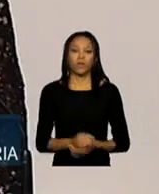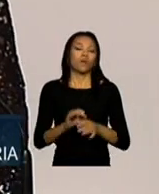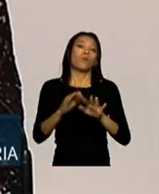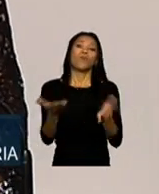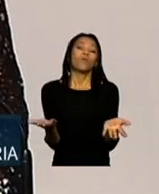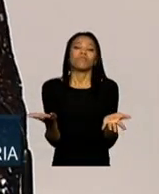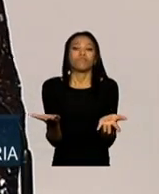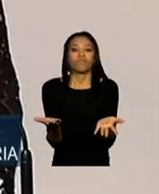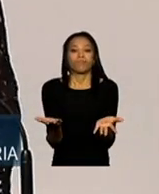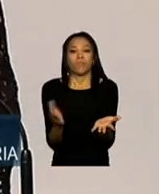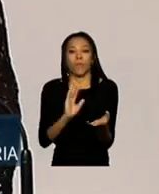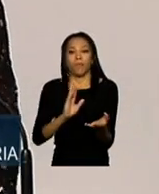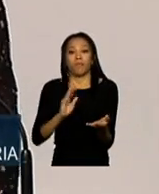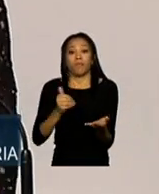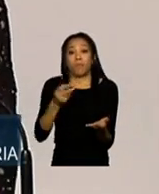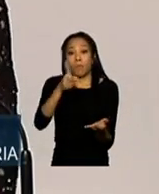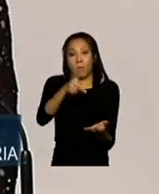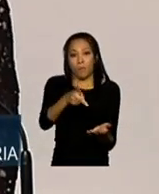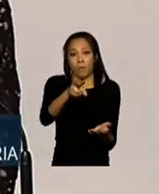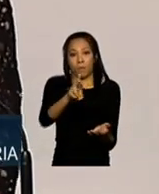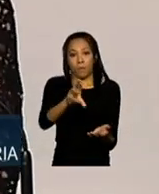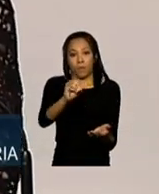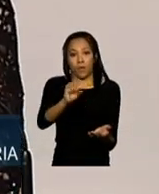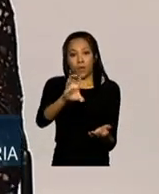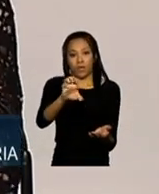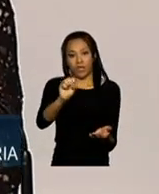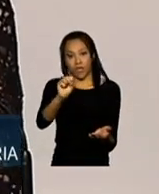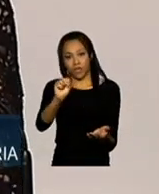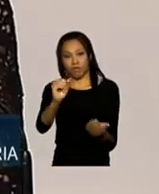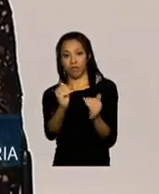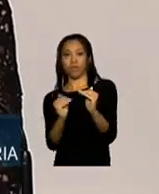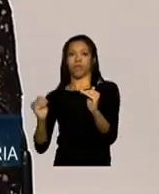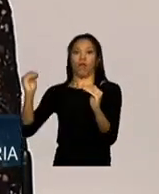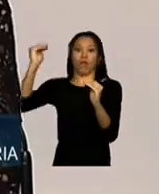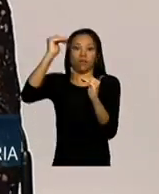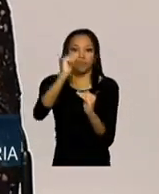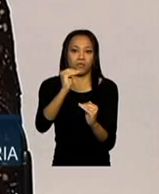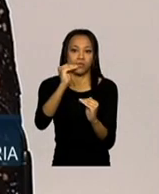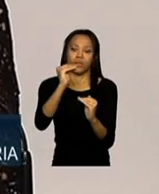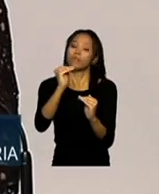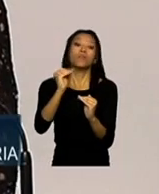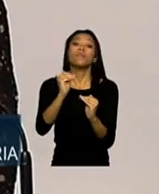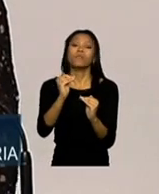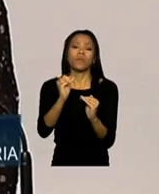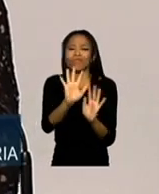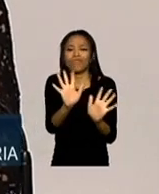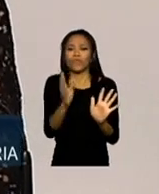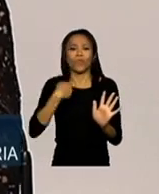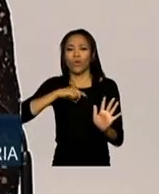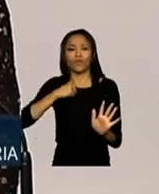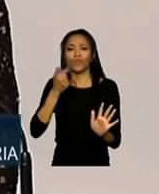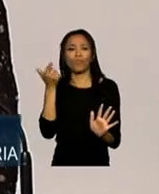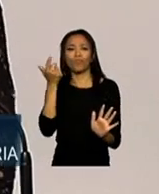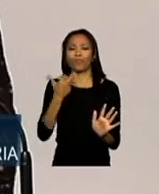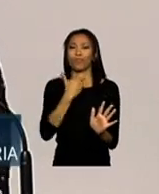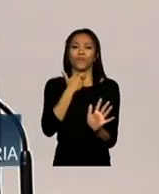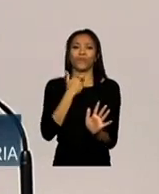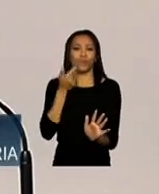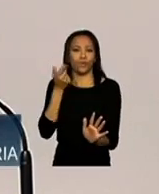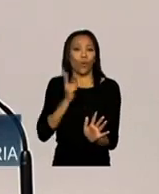processos que se sobrepõem. Nós não podemos continuar